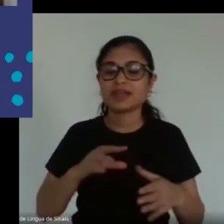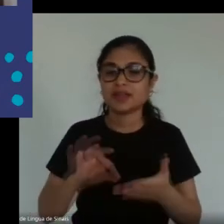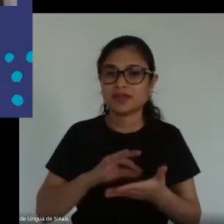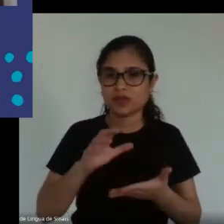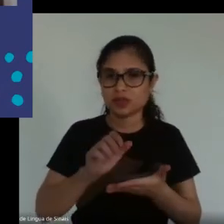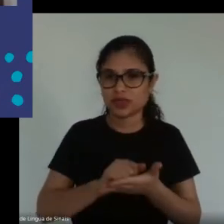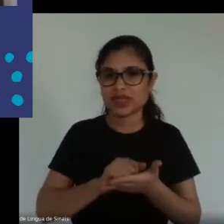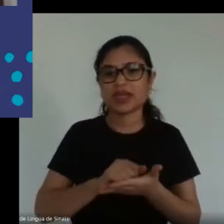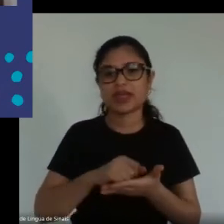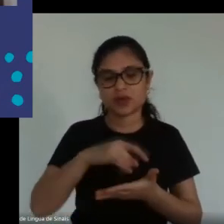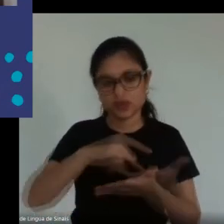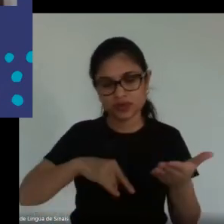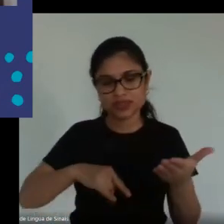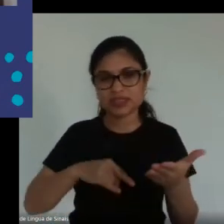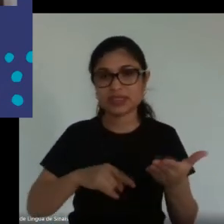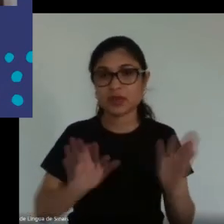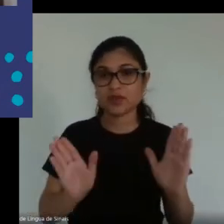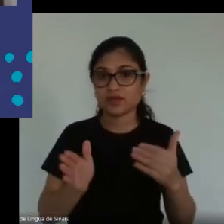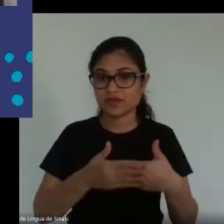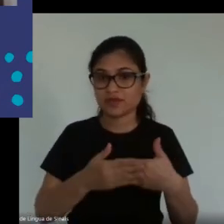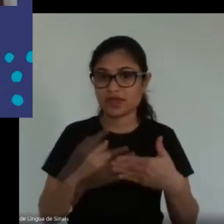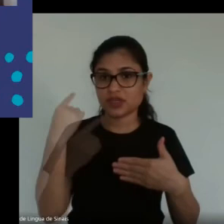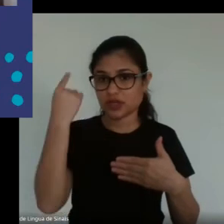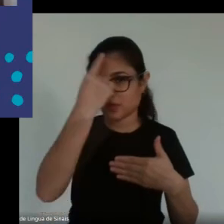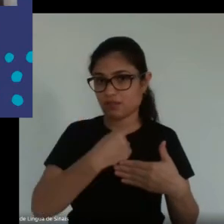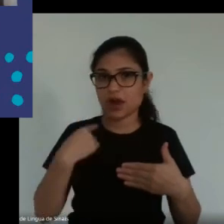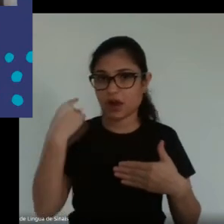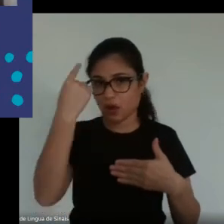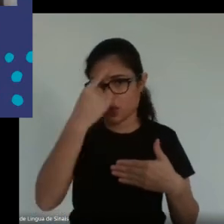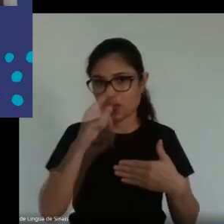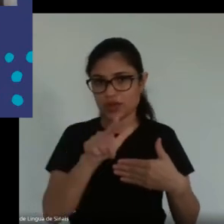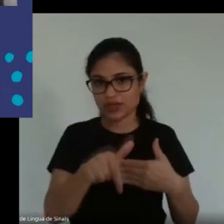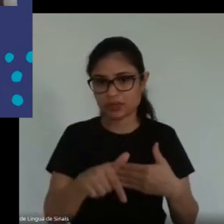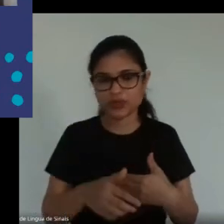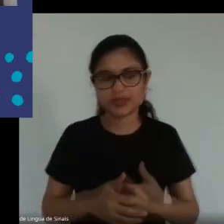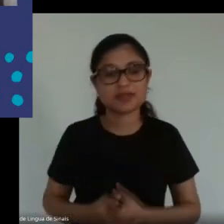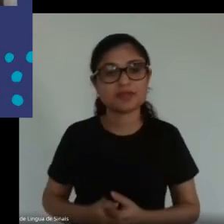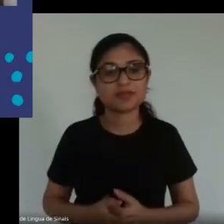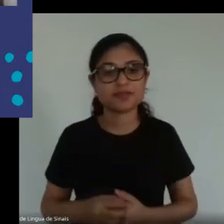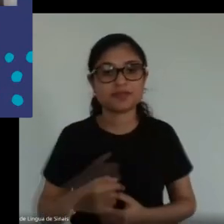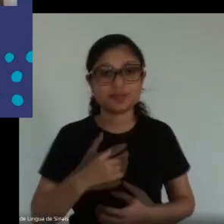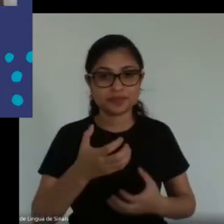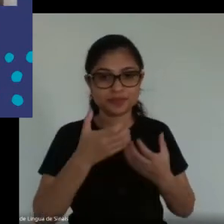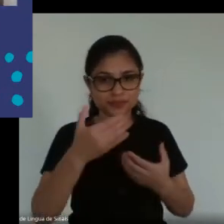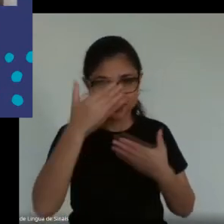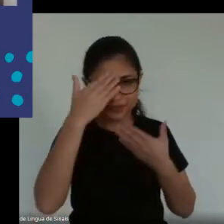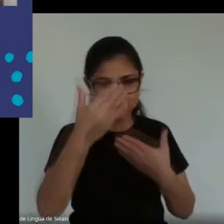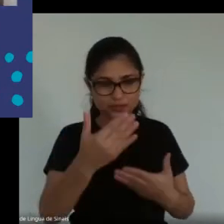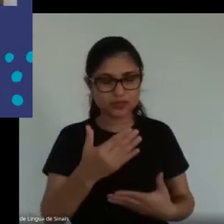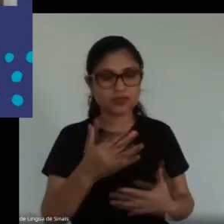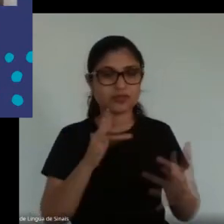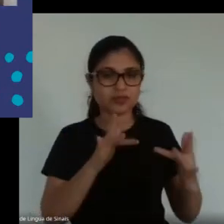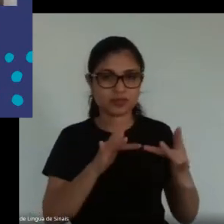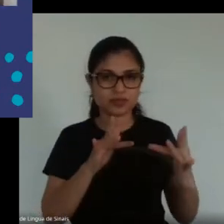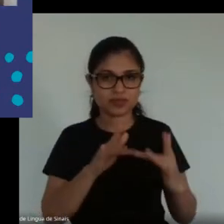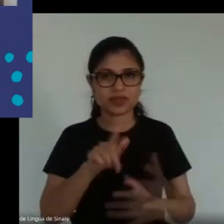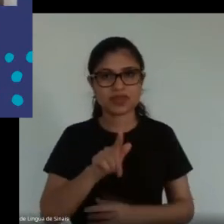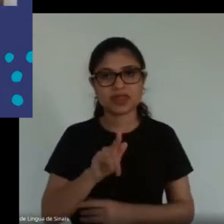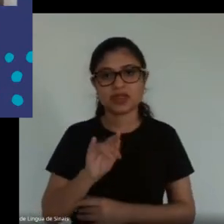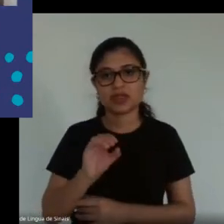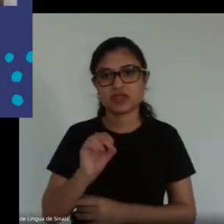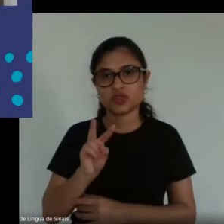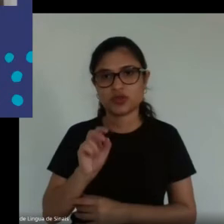ser encerrado daqui 1 hora. Tá. Olha, eu queria agradecer o contato que a Giovana fez,